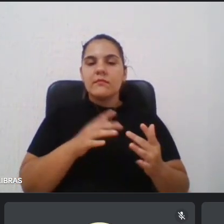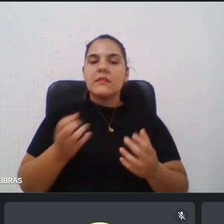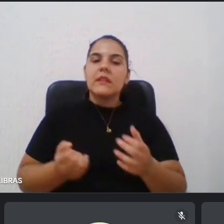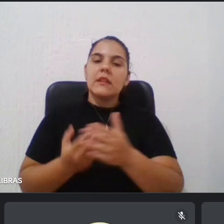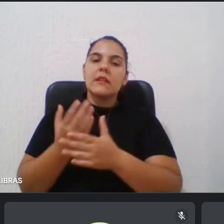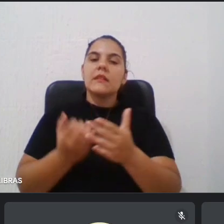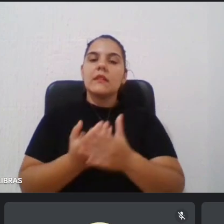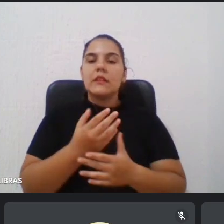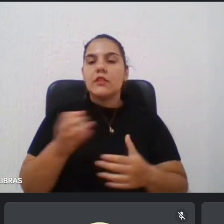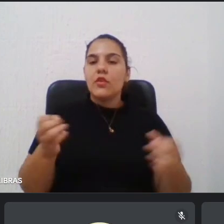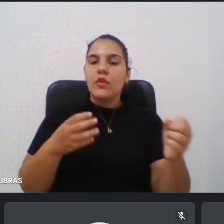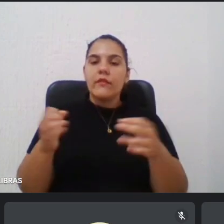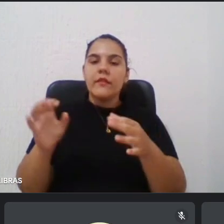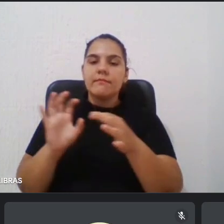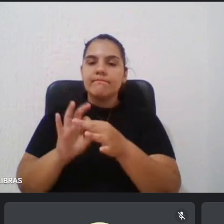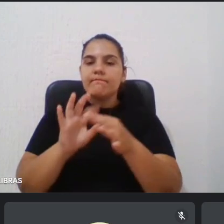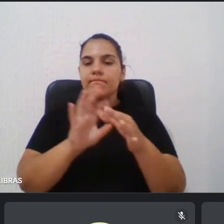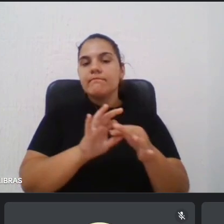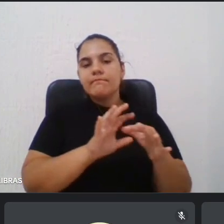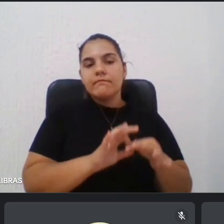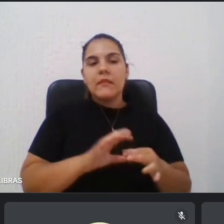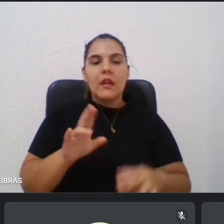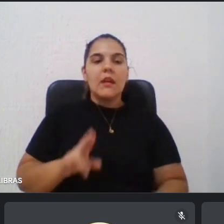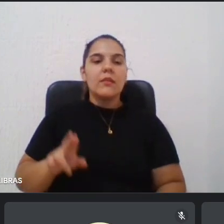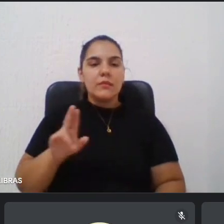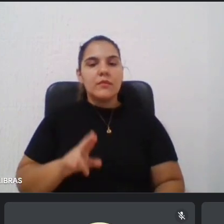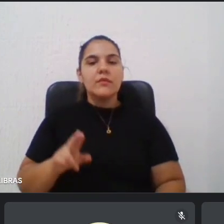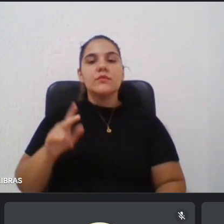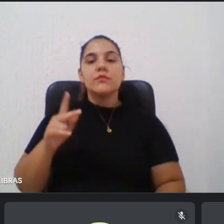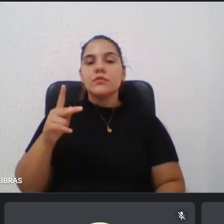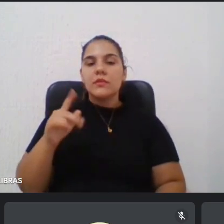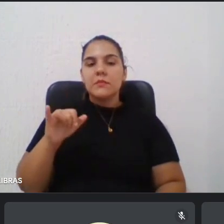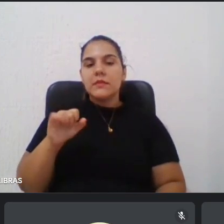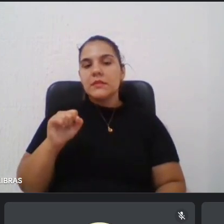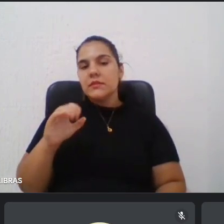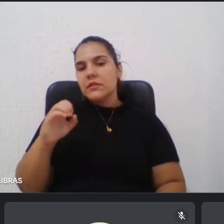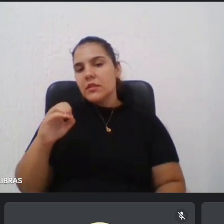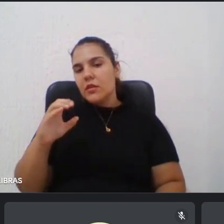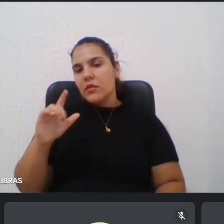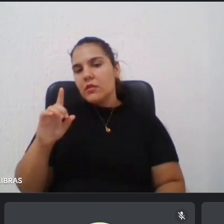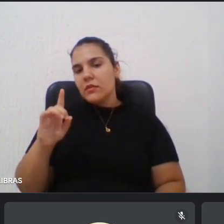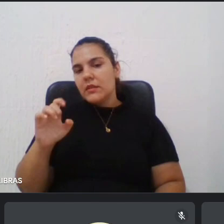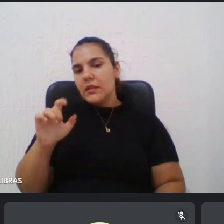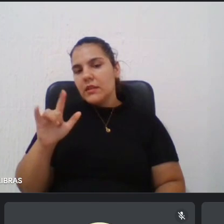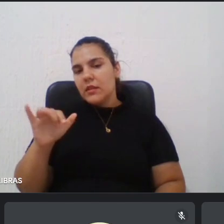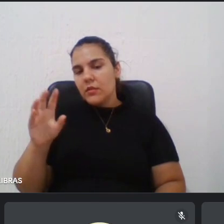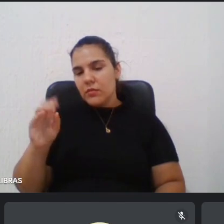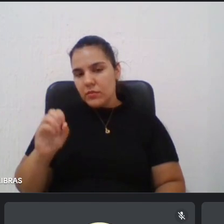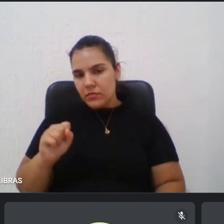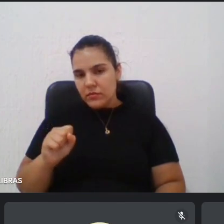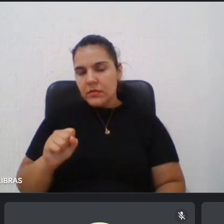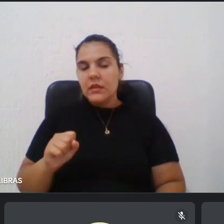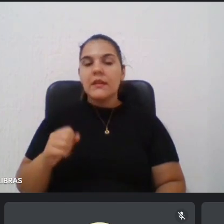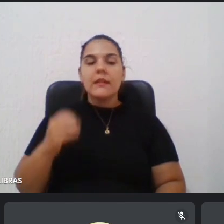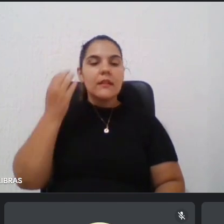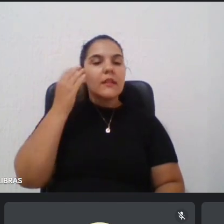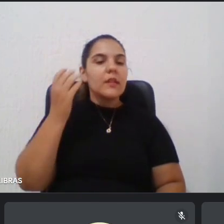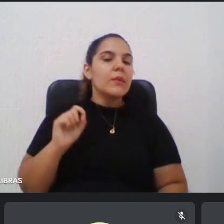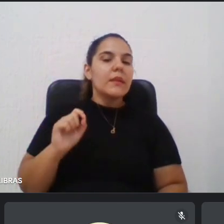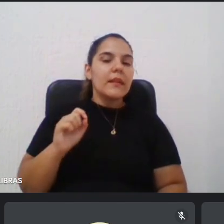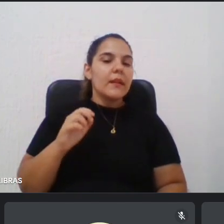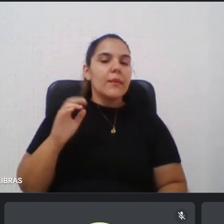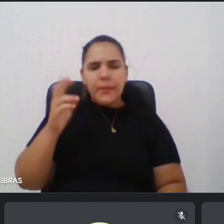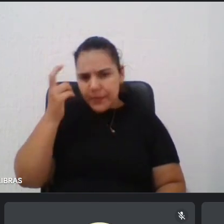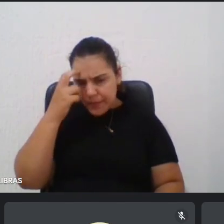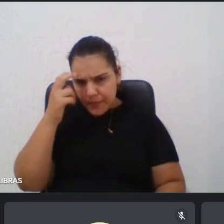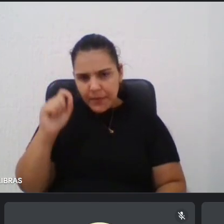desses psicodélicos, a esse bem-estar, a como que a gente entende o que é cultura enquanto qualidade de vida. Então, acho que é mais ou